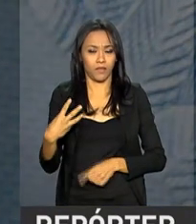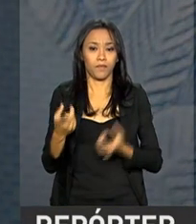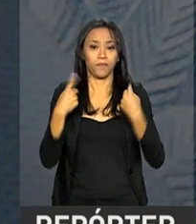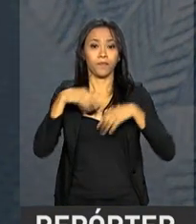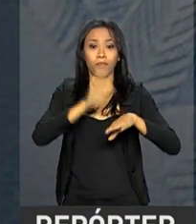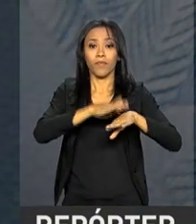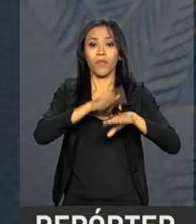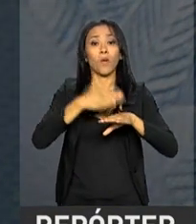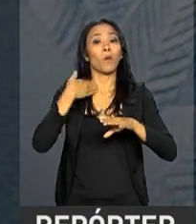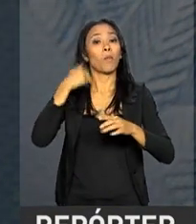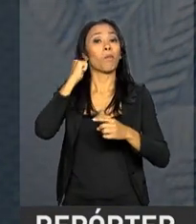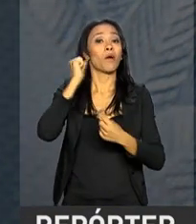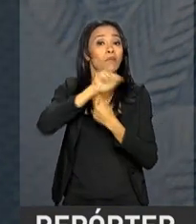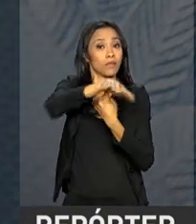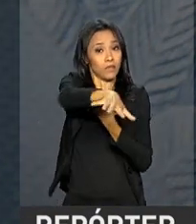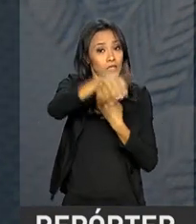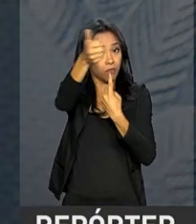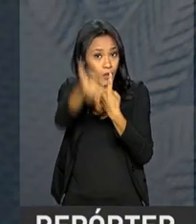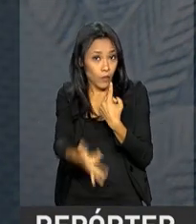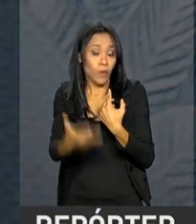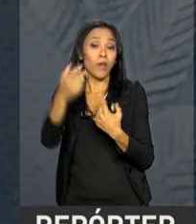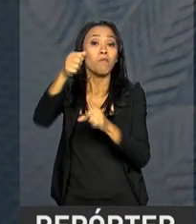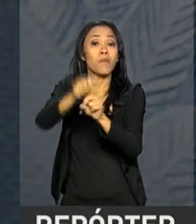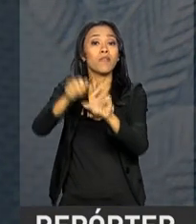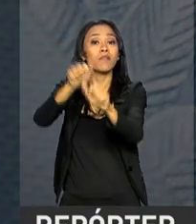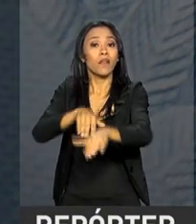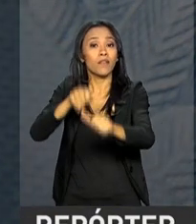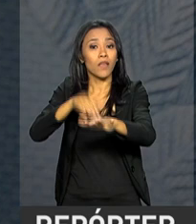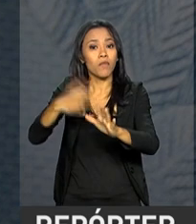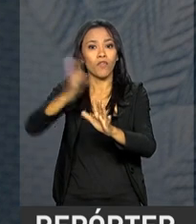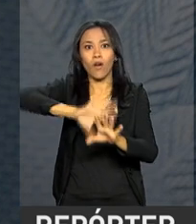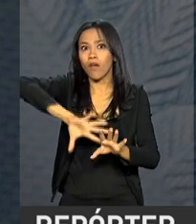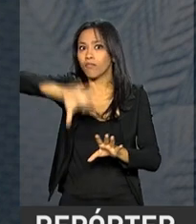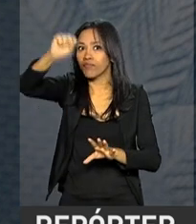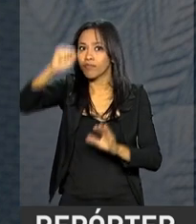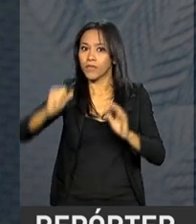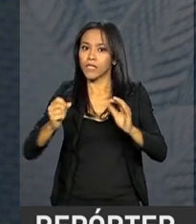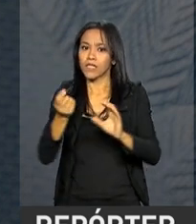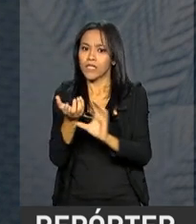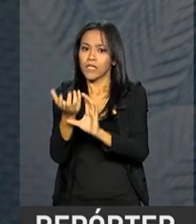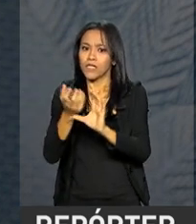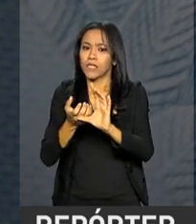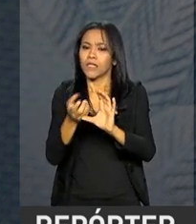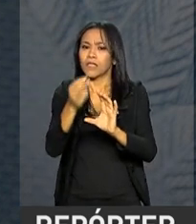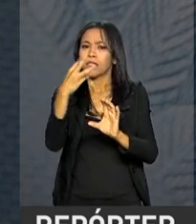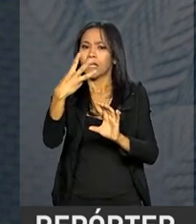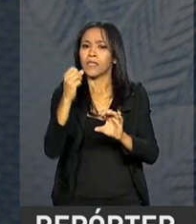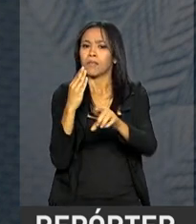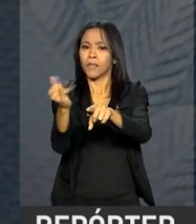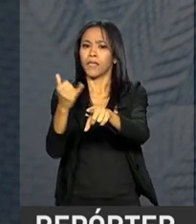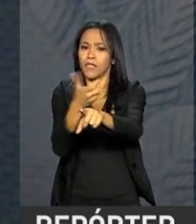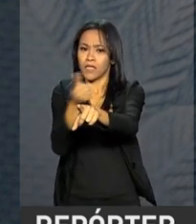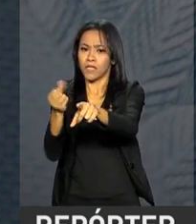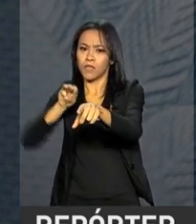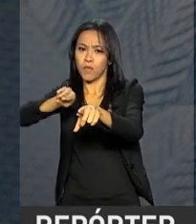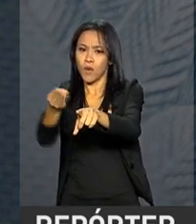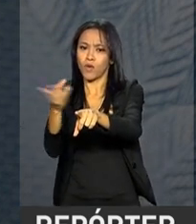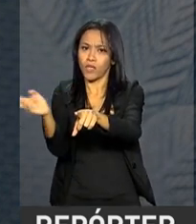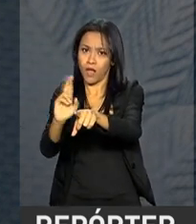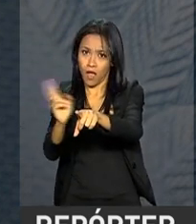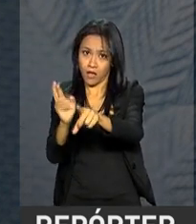segundo o banco central em setembro os depósitos superaram os saques em 3 bilhões e 600 milhões de